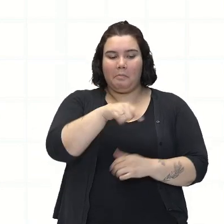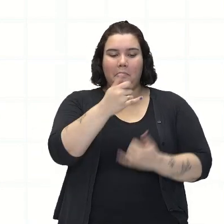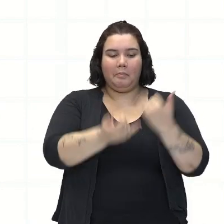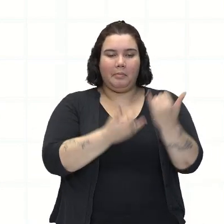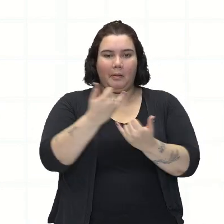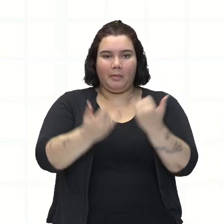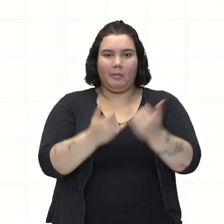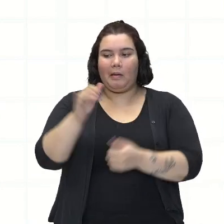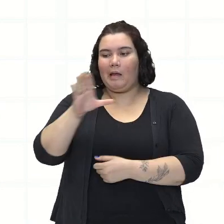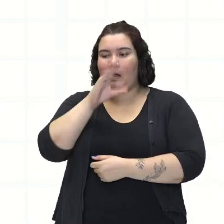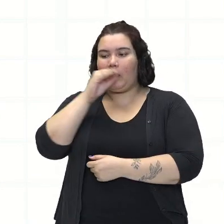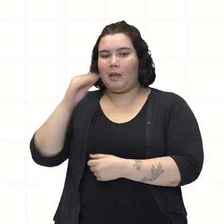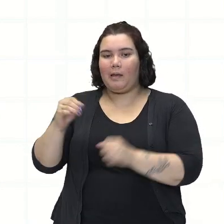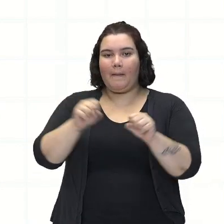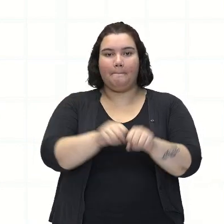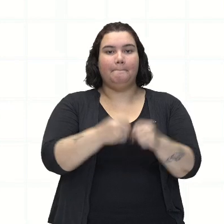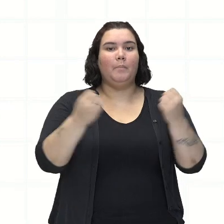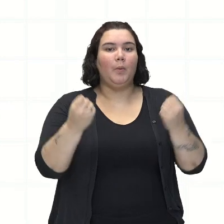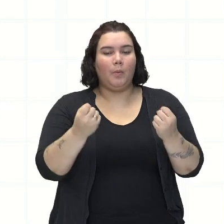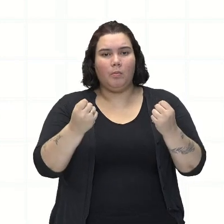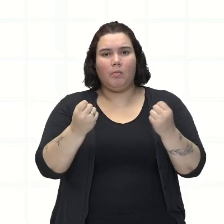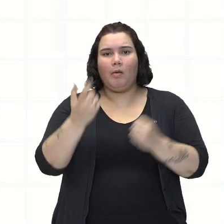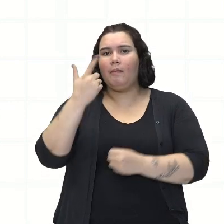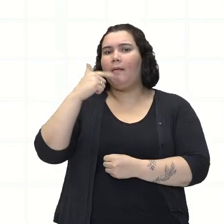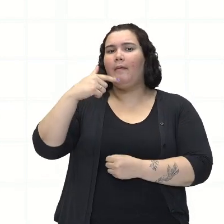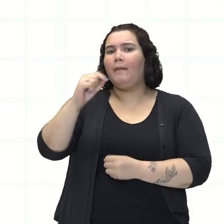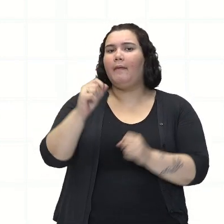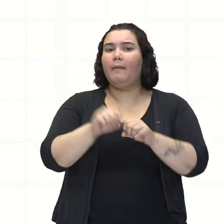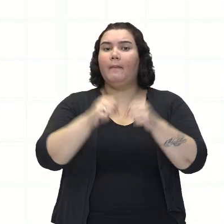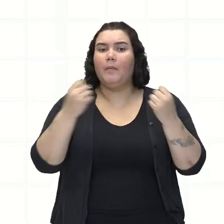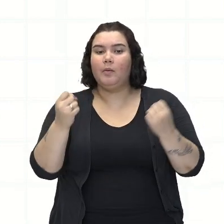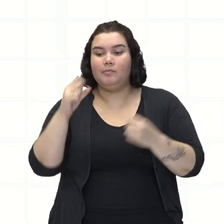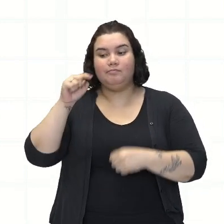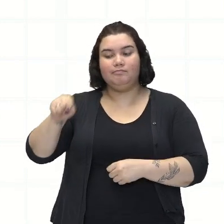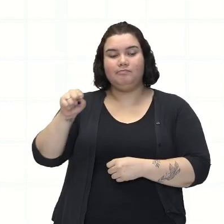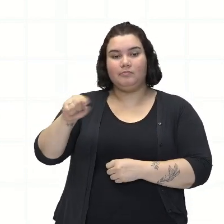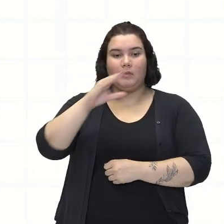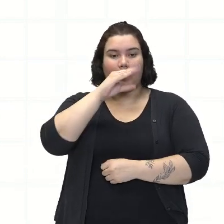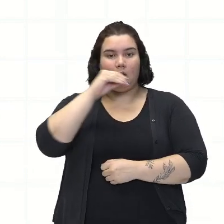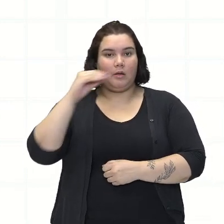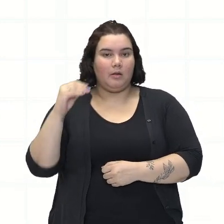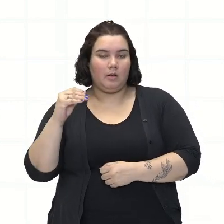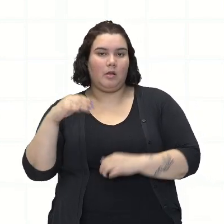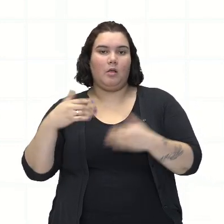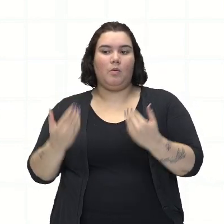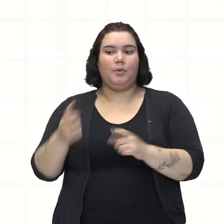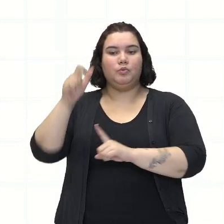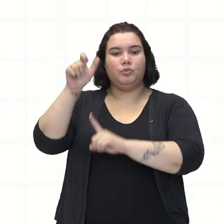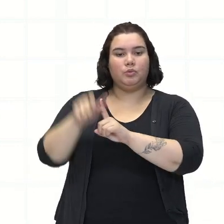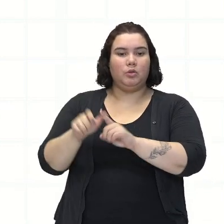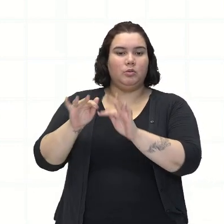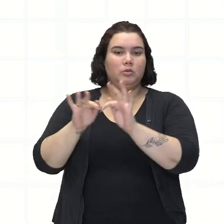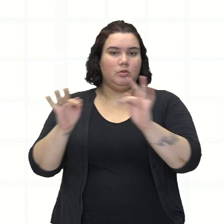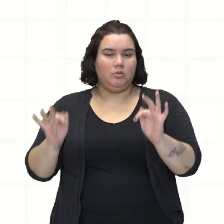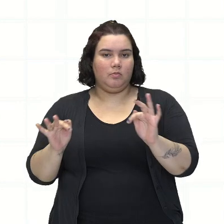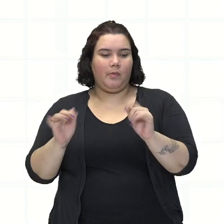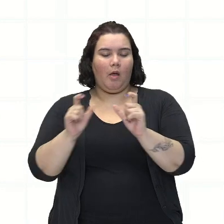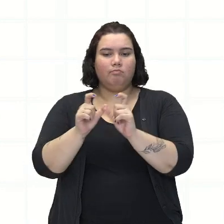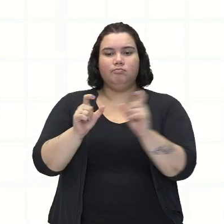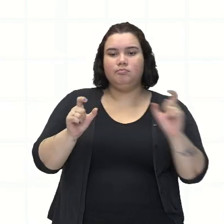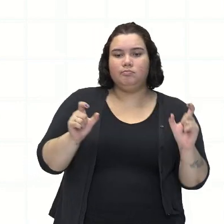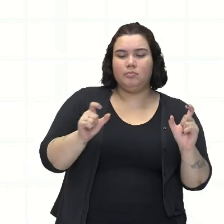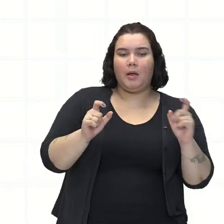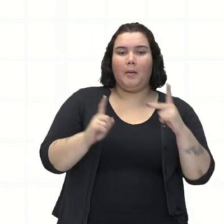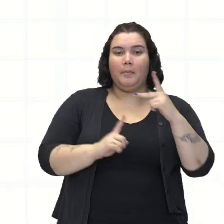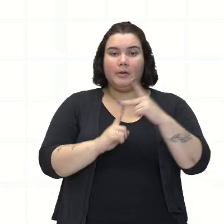ação diretamente de quebrar o brinquedo? Quem? A criança. Então, sujeito. O que sobrou é o nosso predicado.